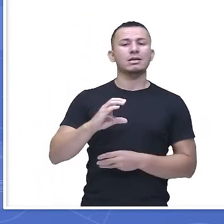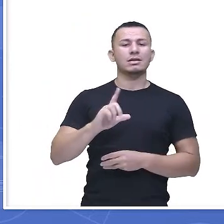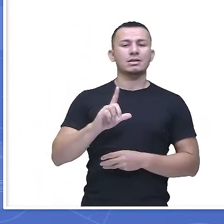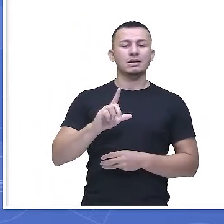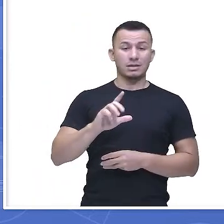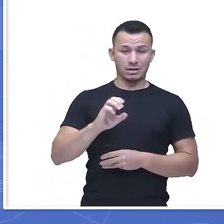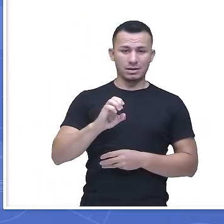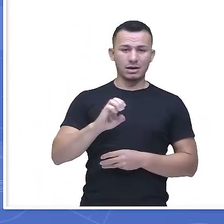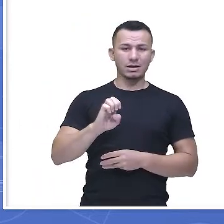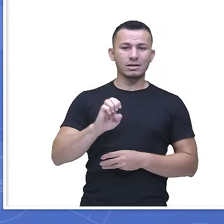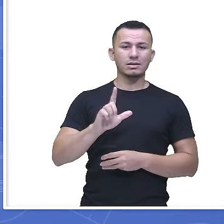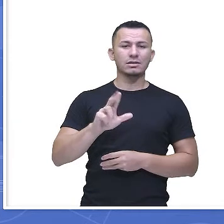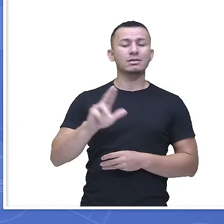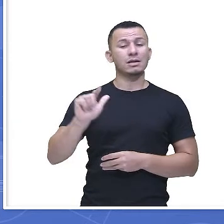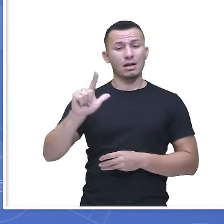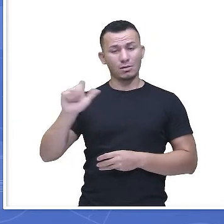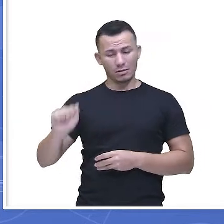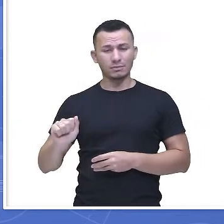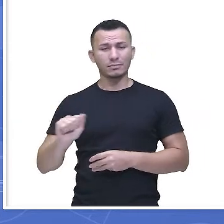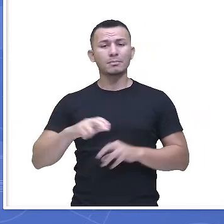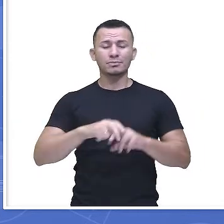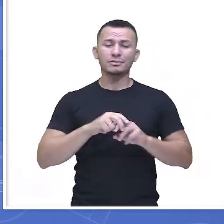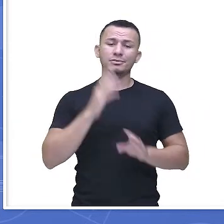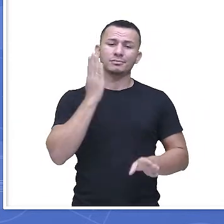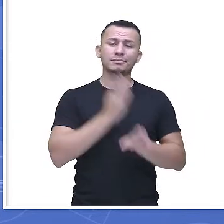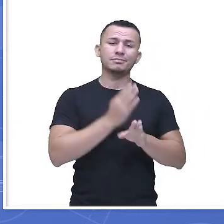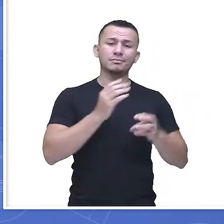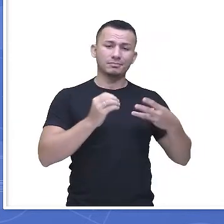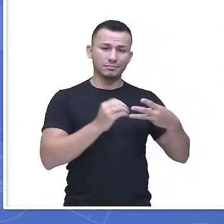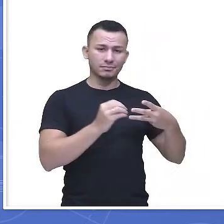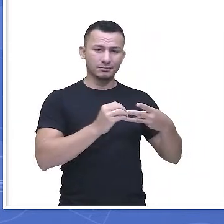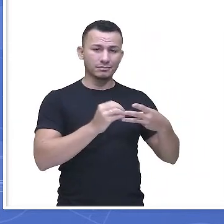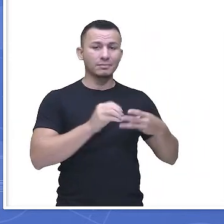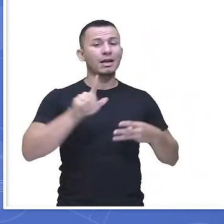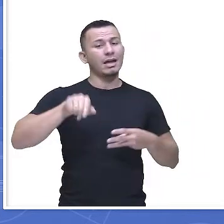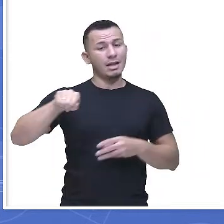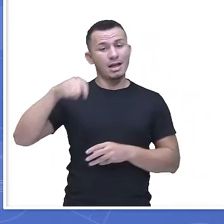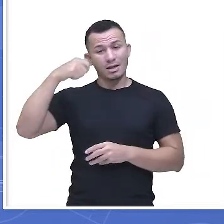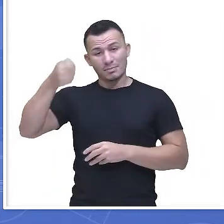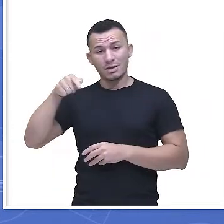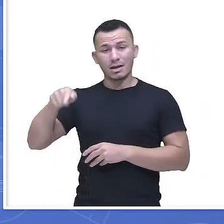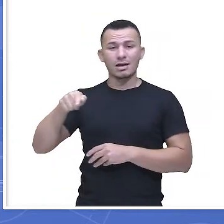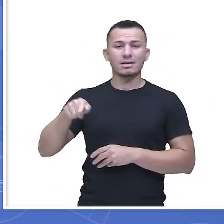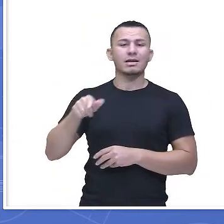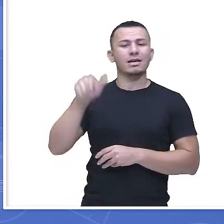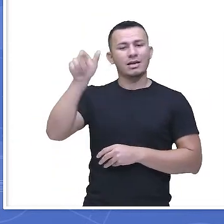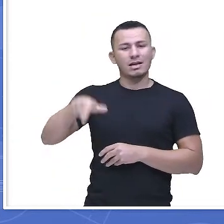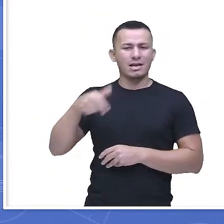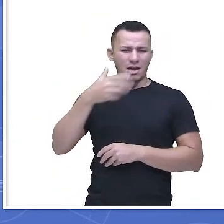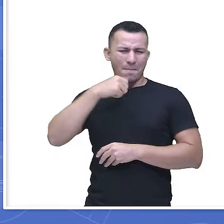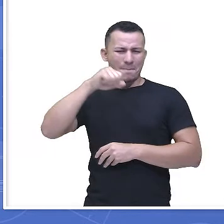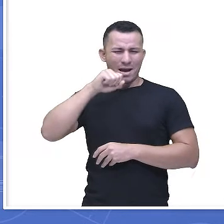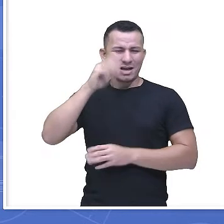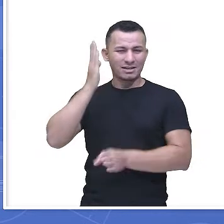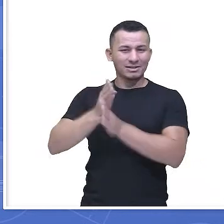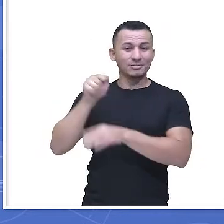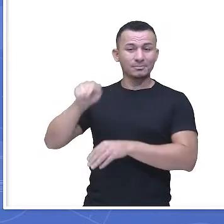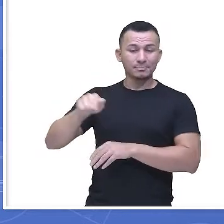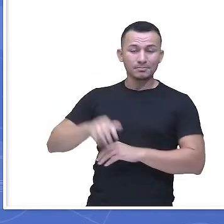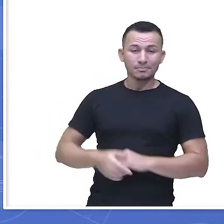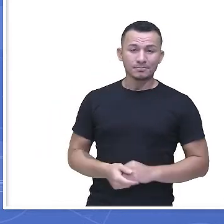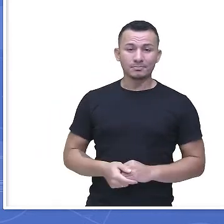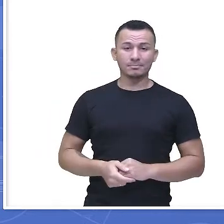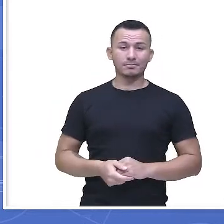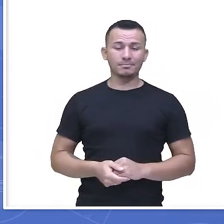aí de descoberta da célula deve-se a Robert Hooke. Ele é o pai da descoberta. E aí a gente vai agora